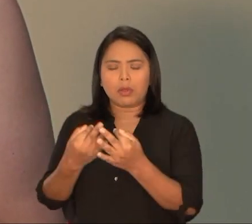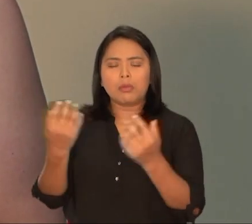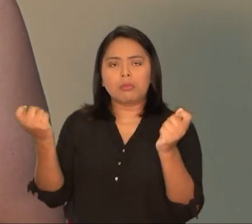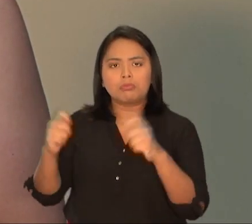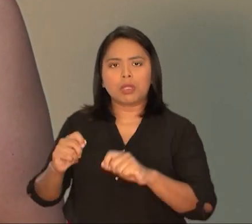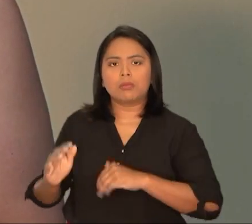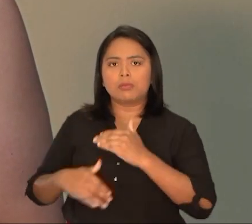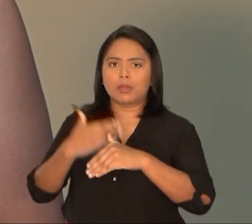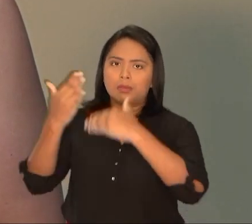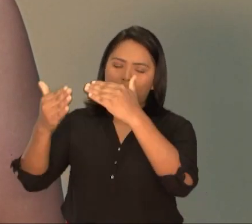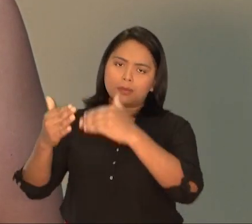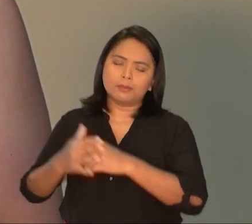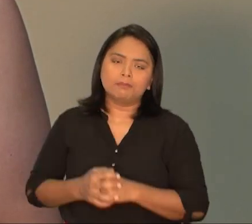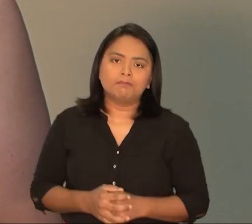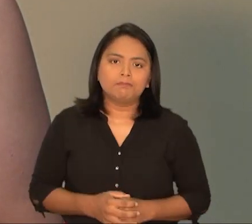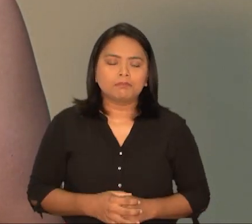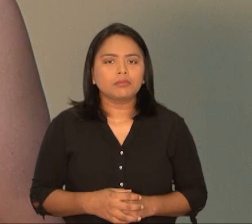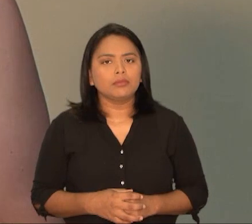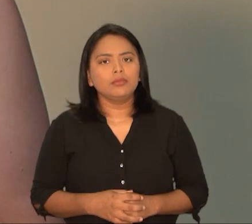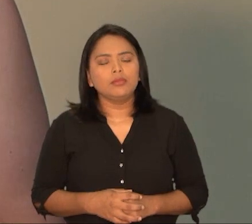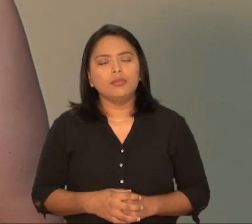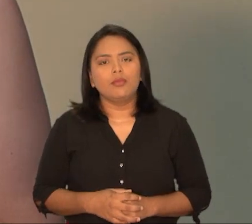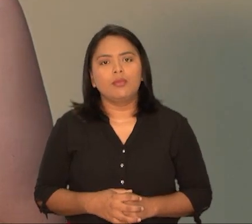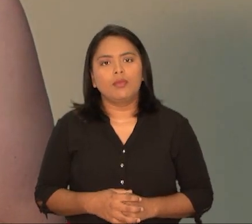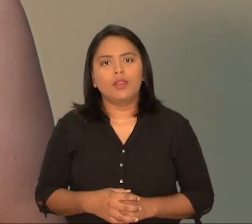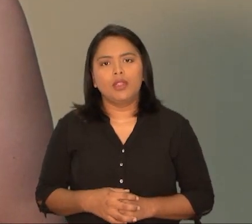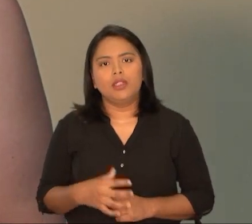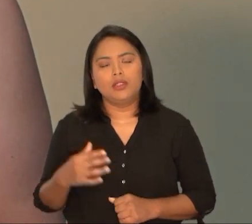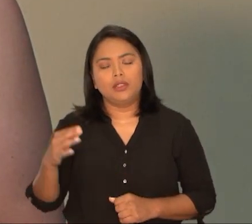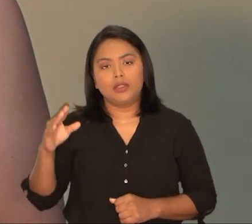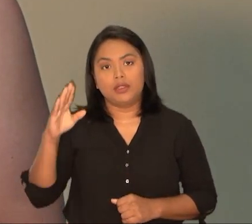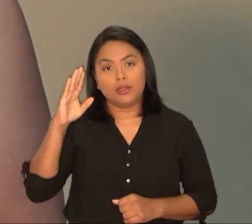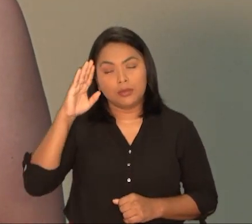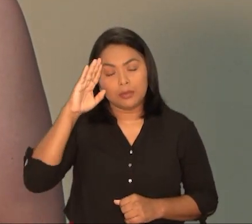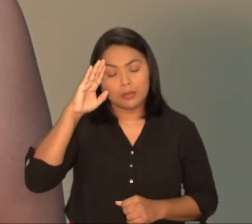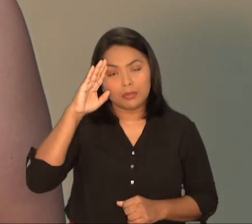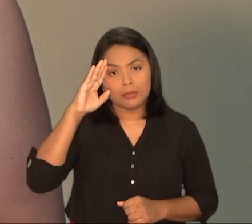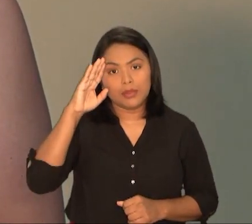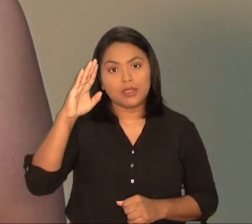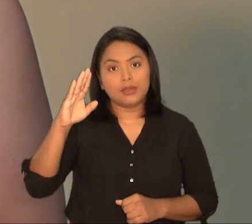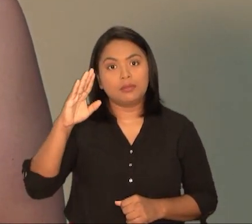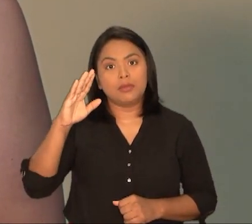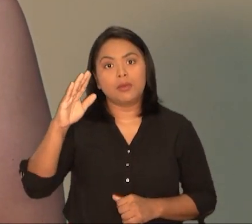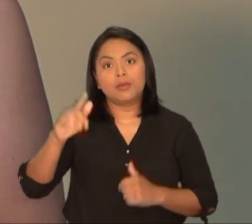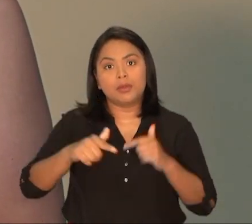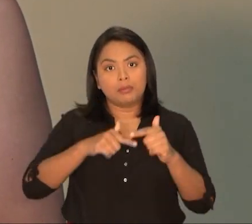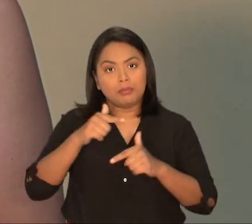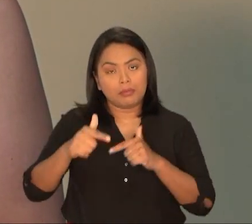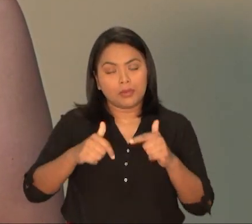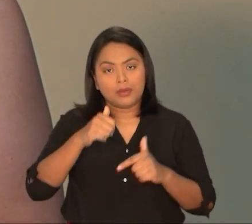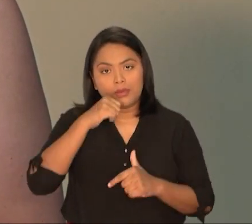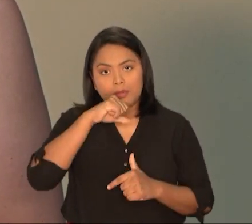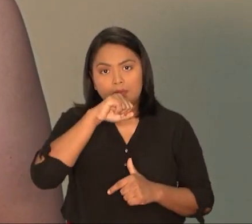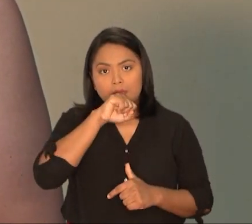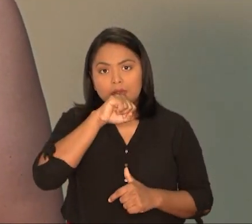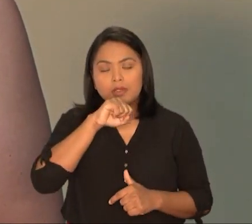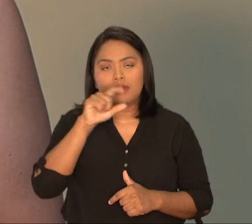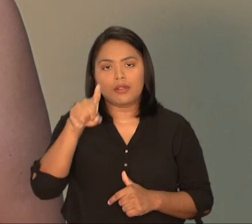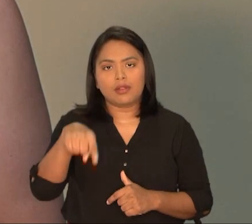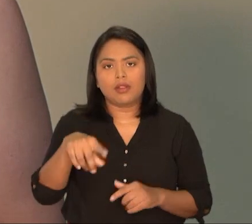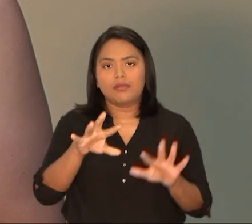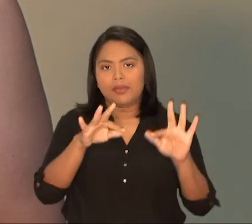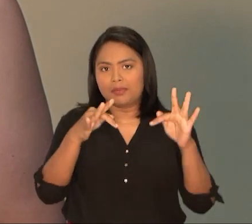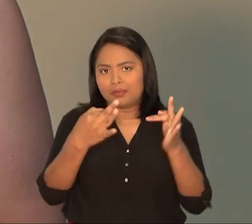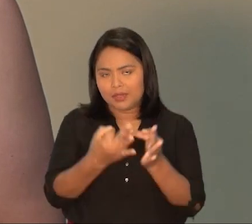eu digo sempre que o maior e o principal ministério de uma mãe é a família, são os filhos, né?